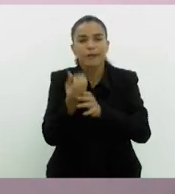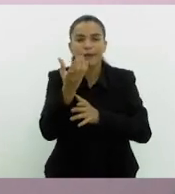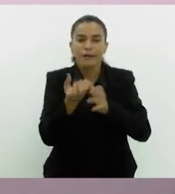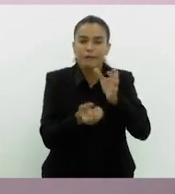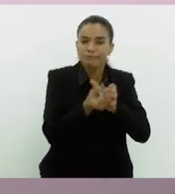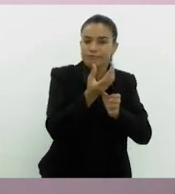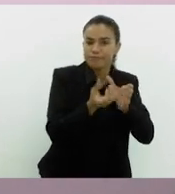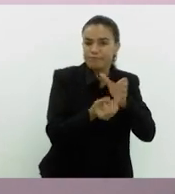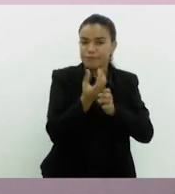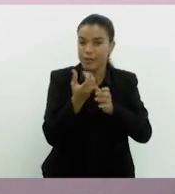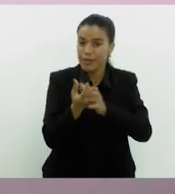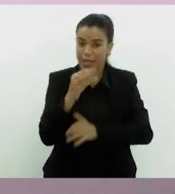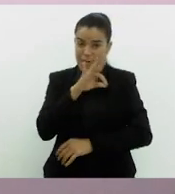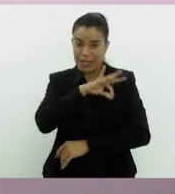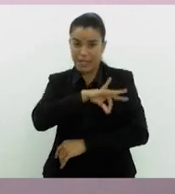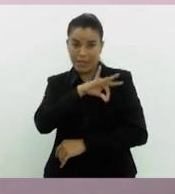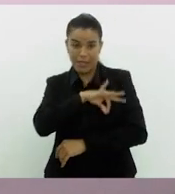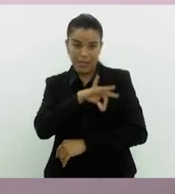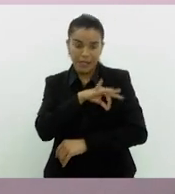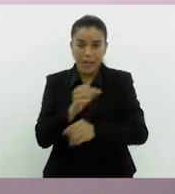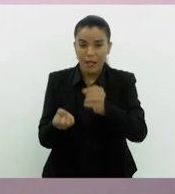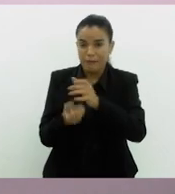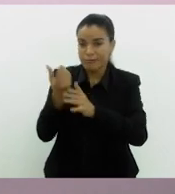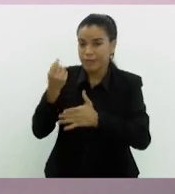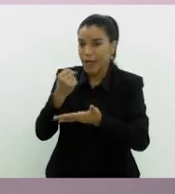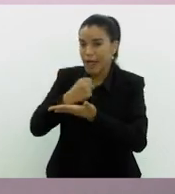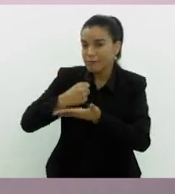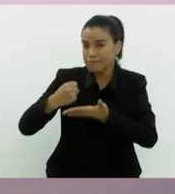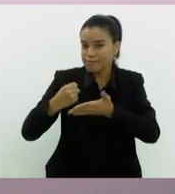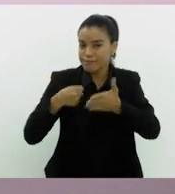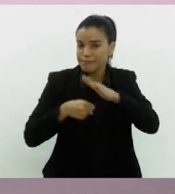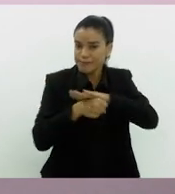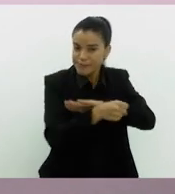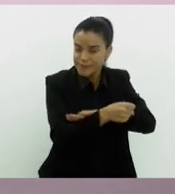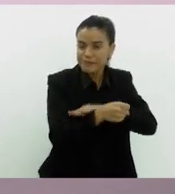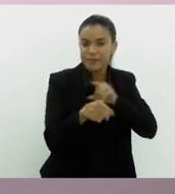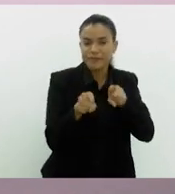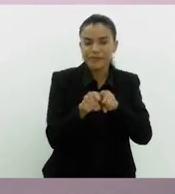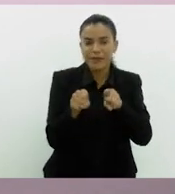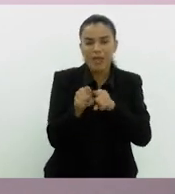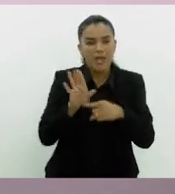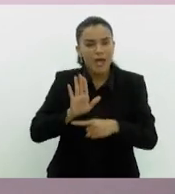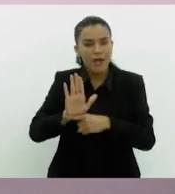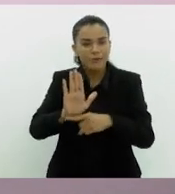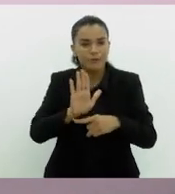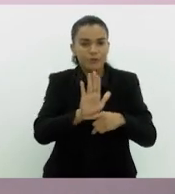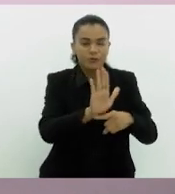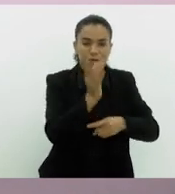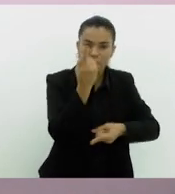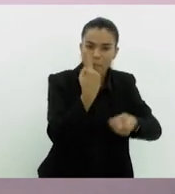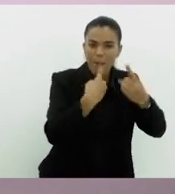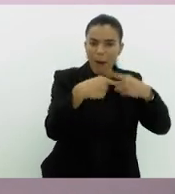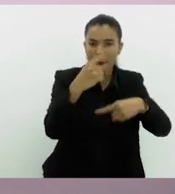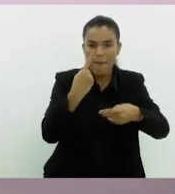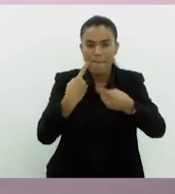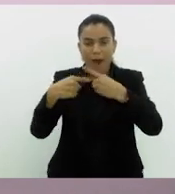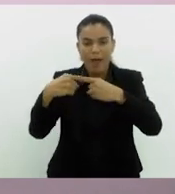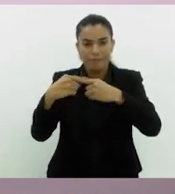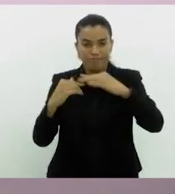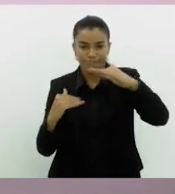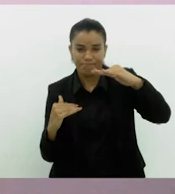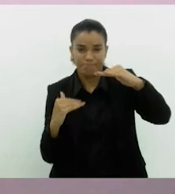criar renda, pode criar emprego, pode ajuda na superação das